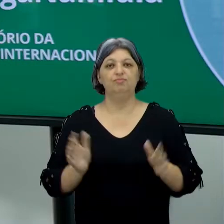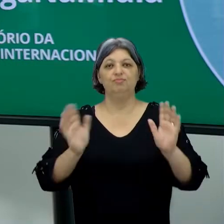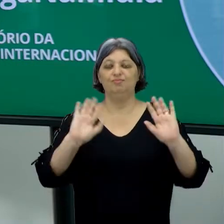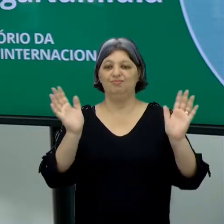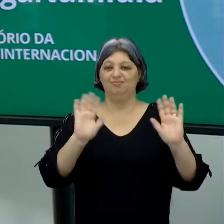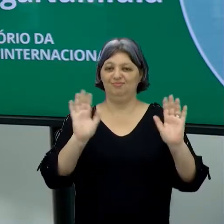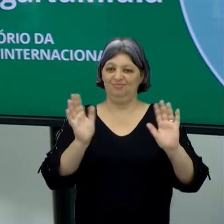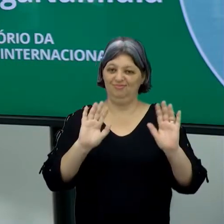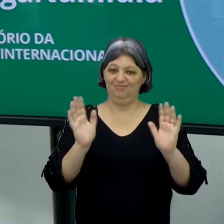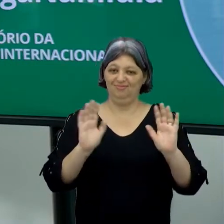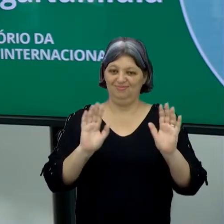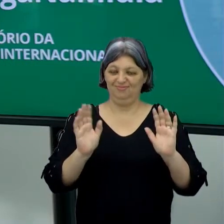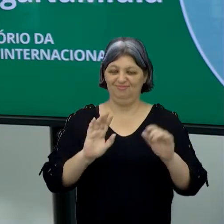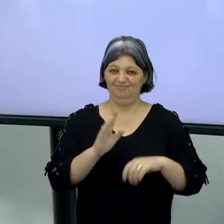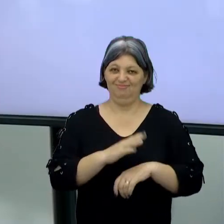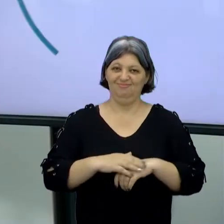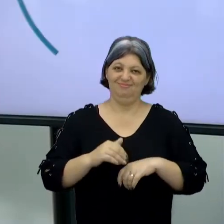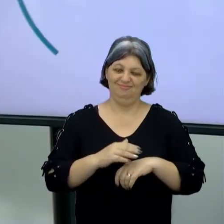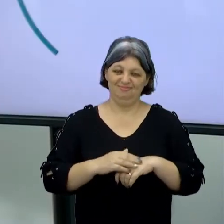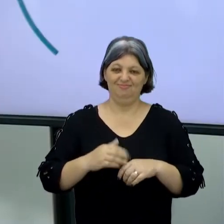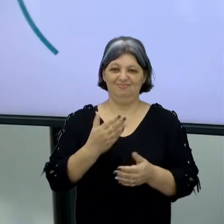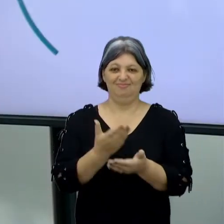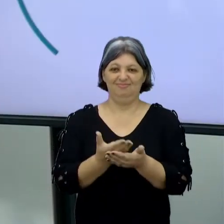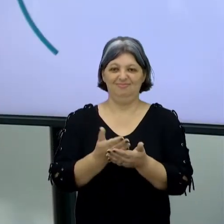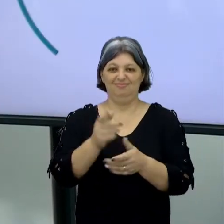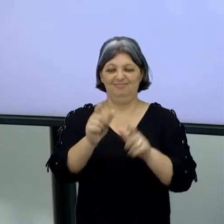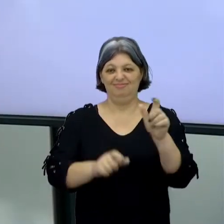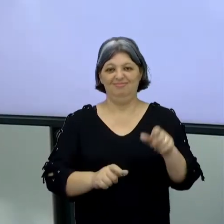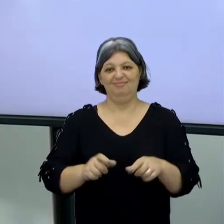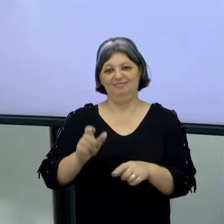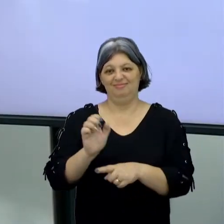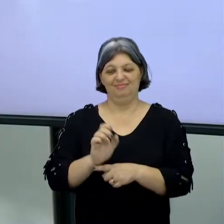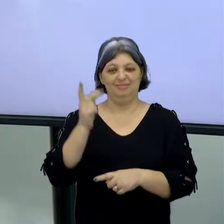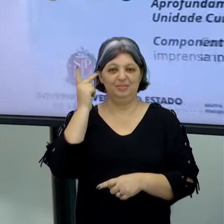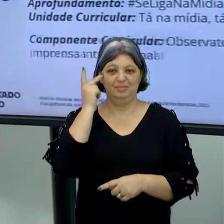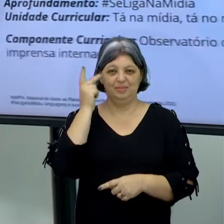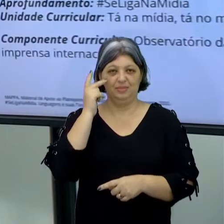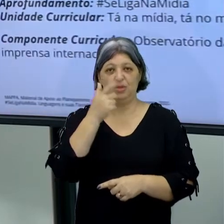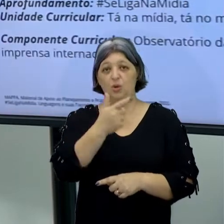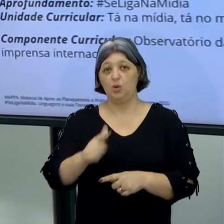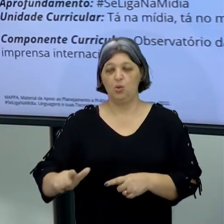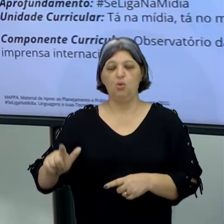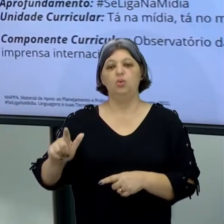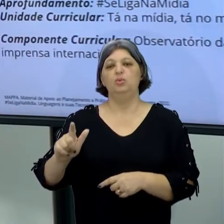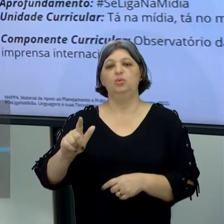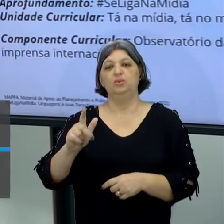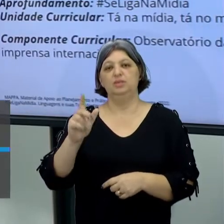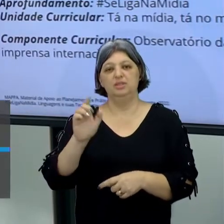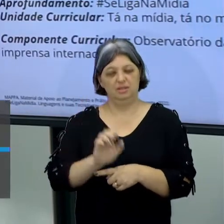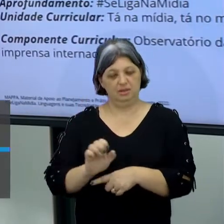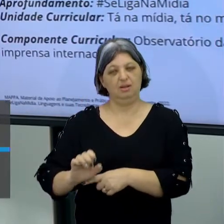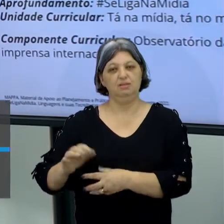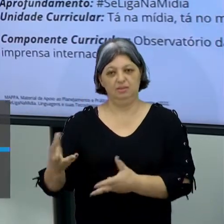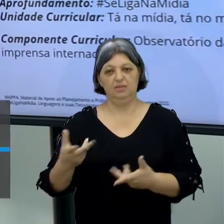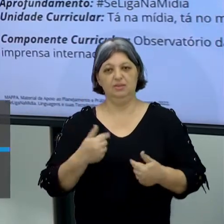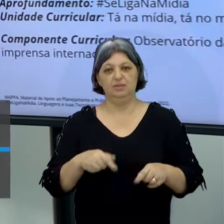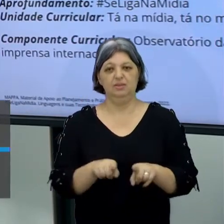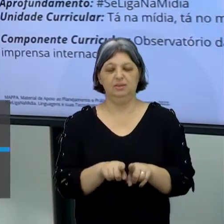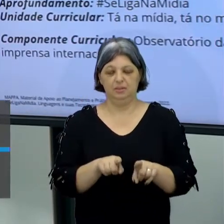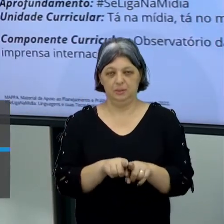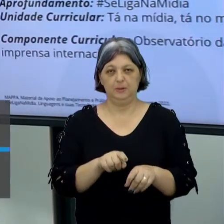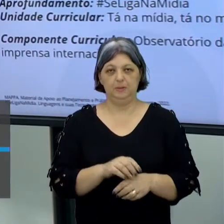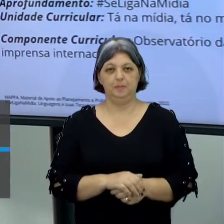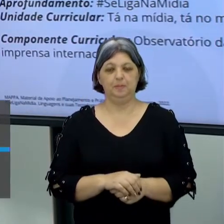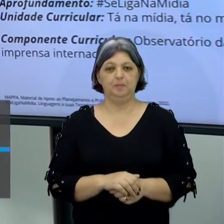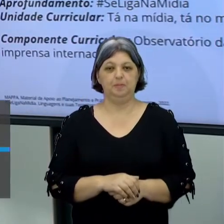Olá, queridíssimos estudantes do estado de São Paulo e vocês convidados de outros estados, outros planetas, outras constelações. Estamos aqui